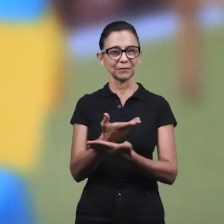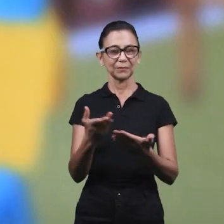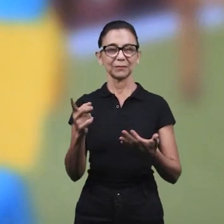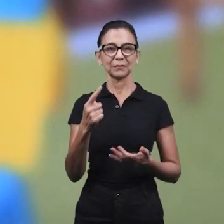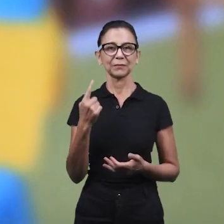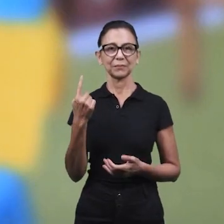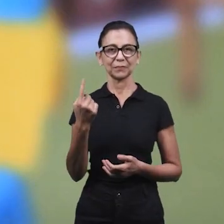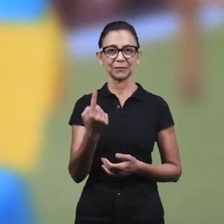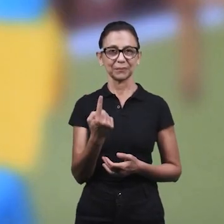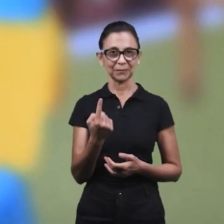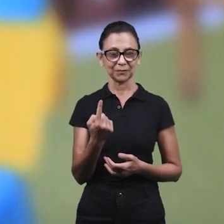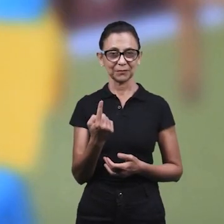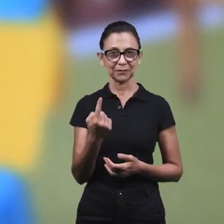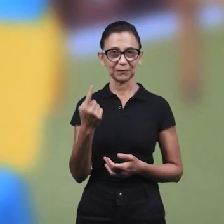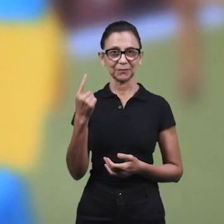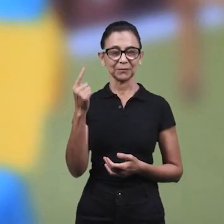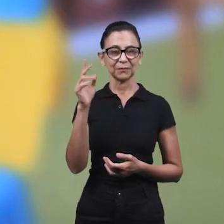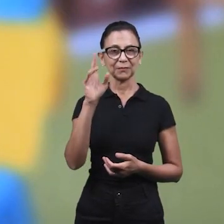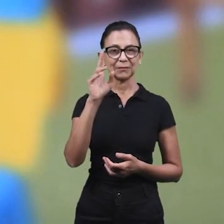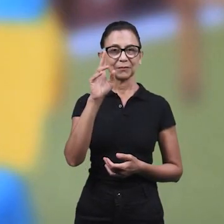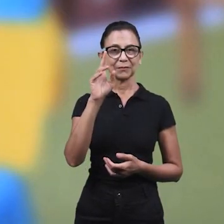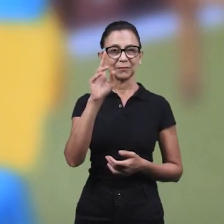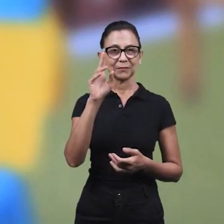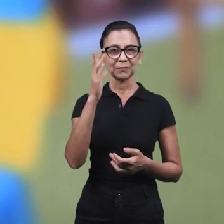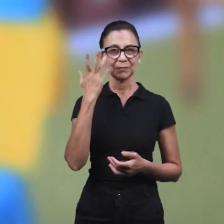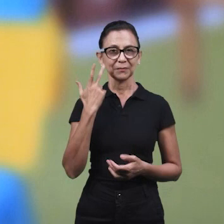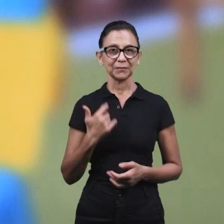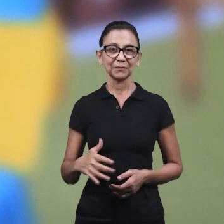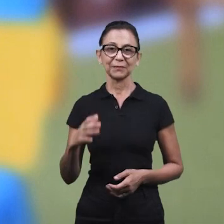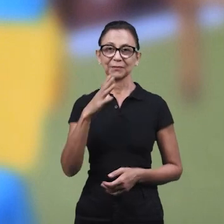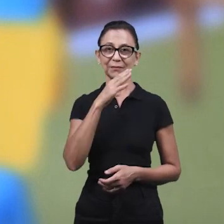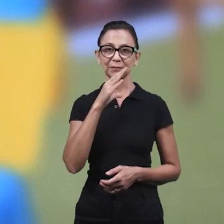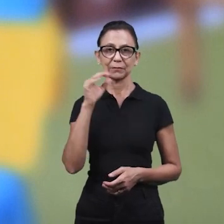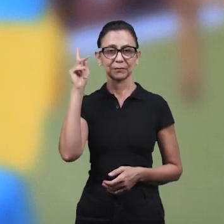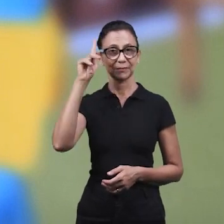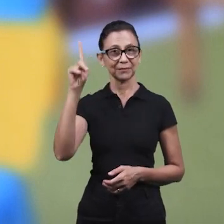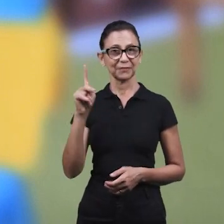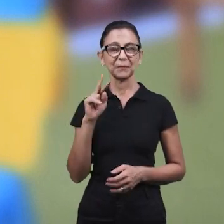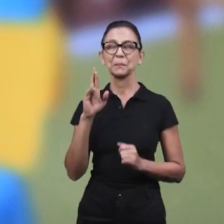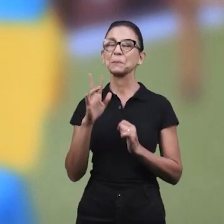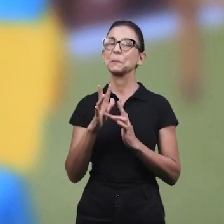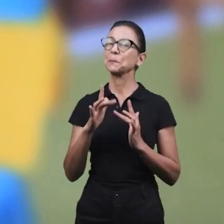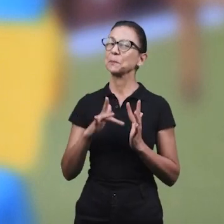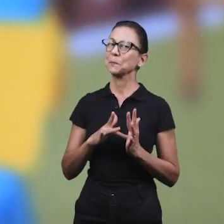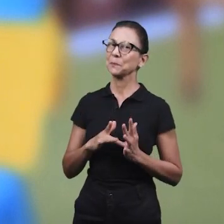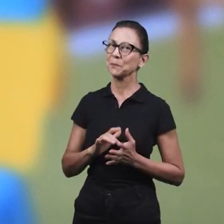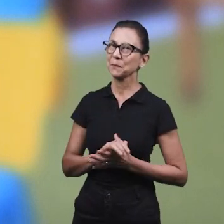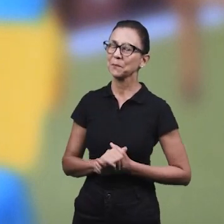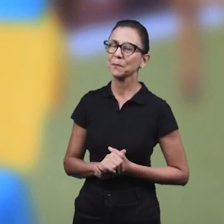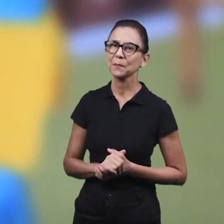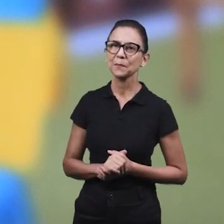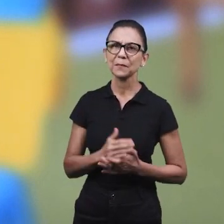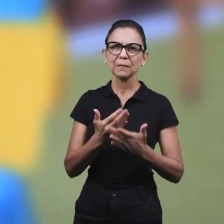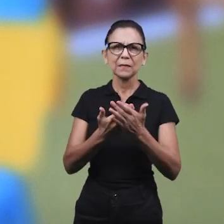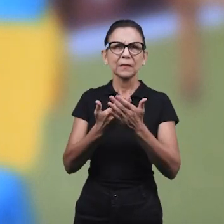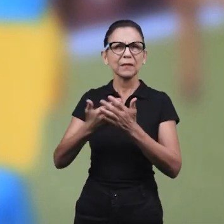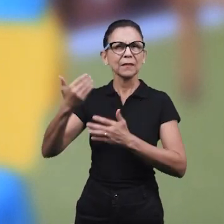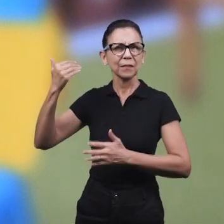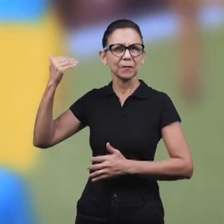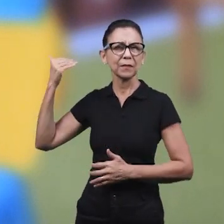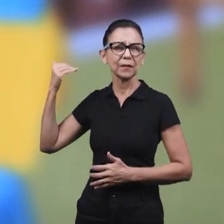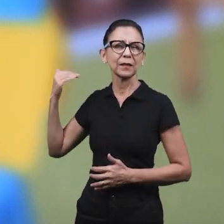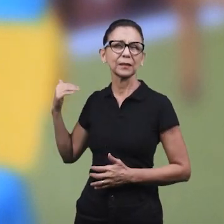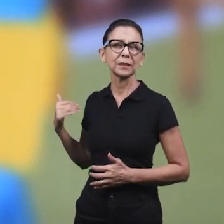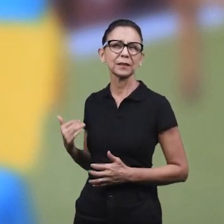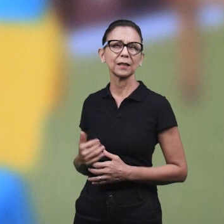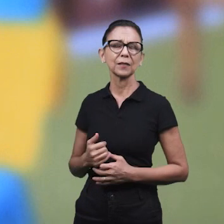Nós cumprimentamos a todos, em especial as crianças, intermediários e adolescentes, com a paz do Senhor Jesus. Nas últimas aulas,